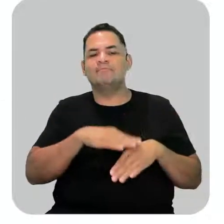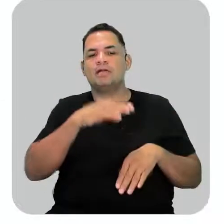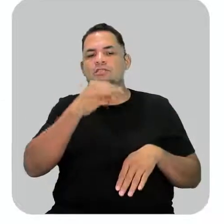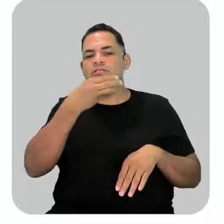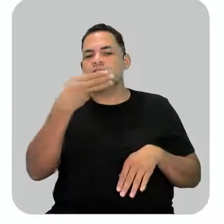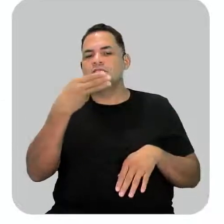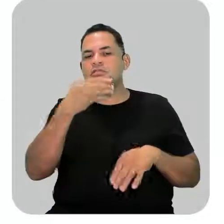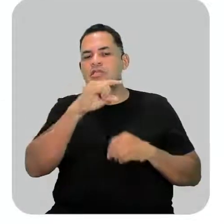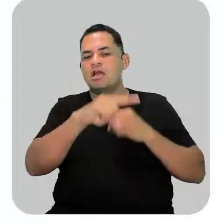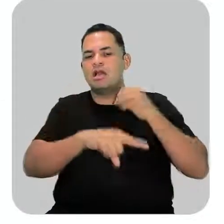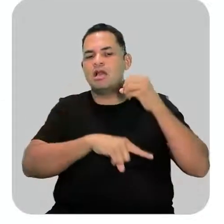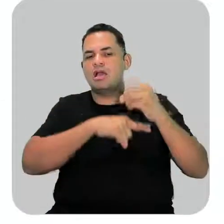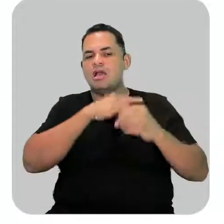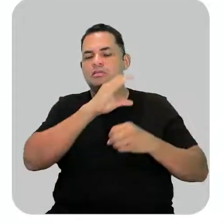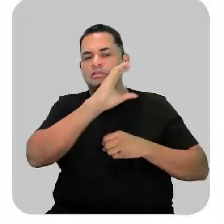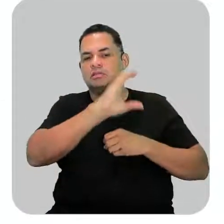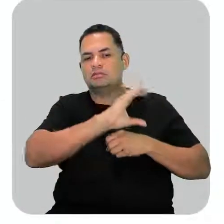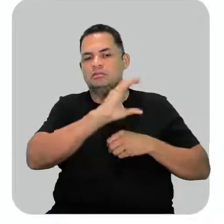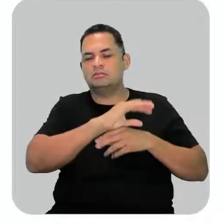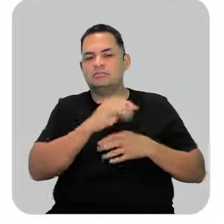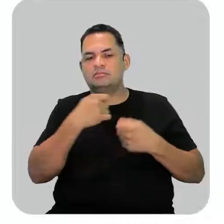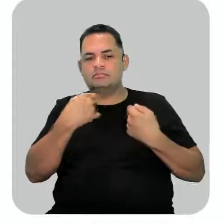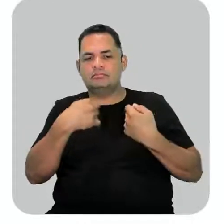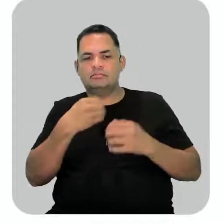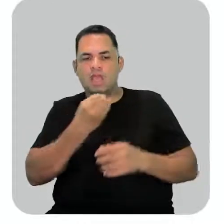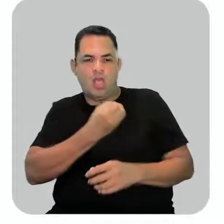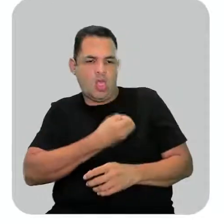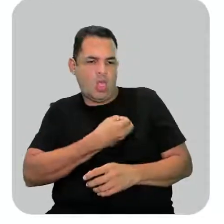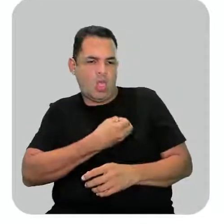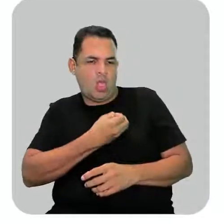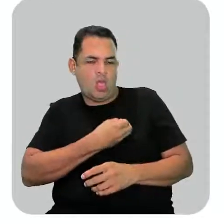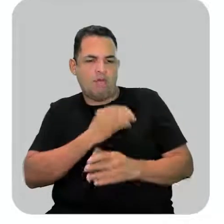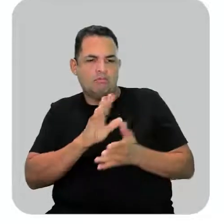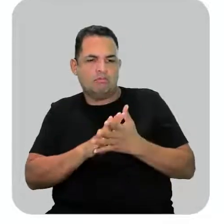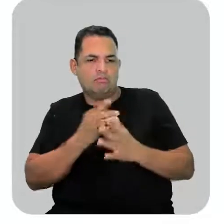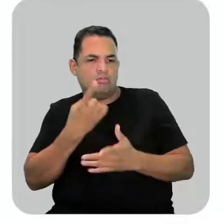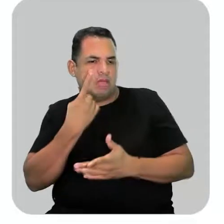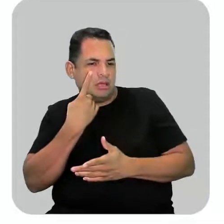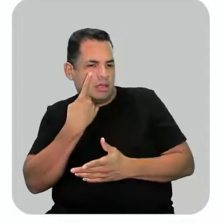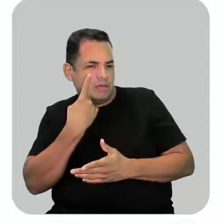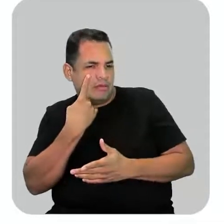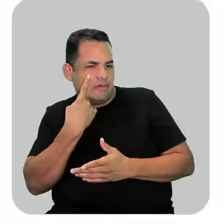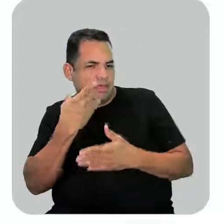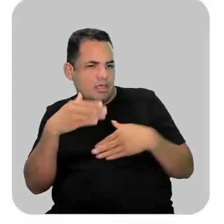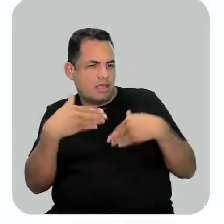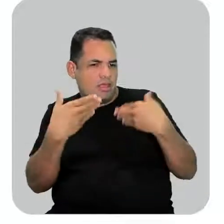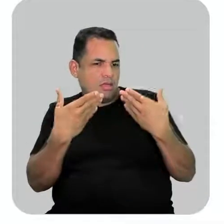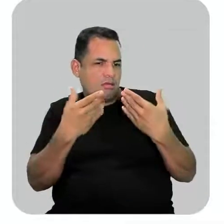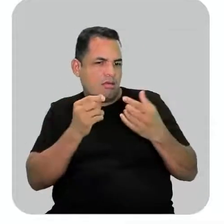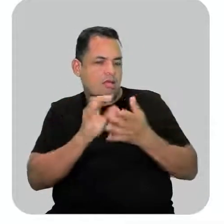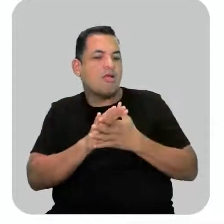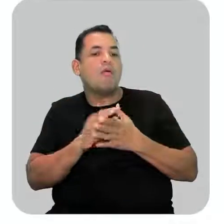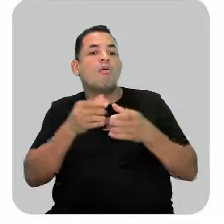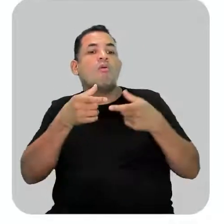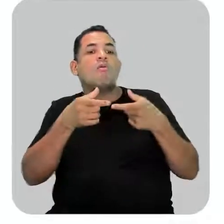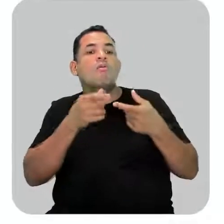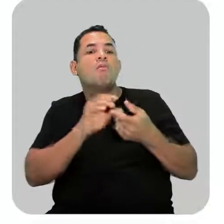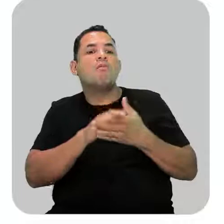nós precisamos numerar para identificar aonde a hidroxila